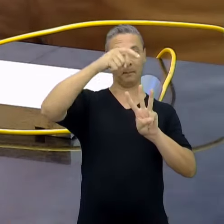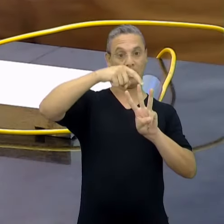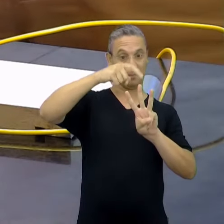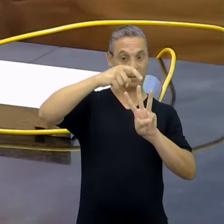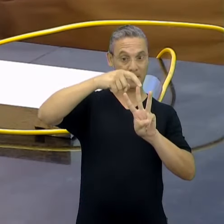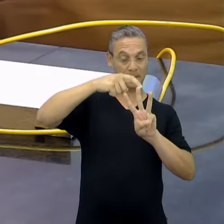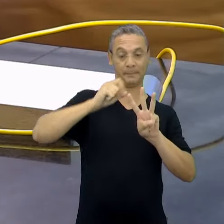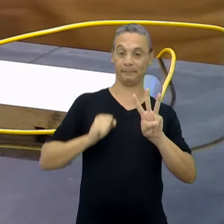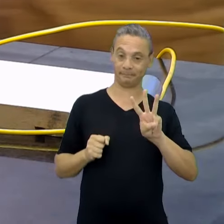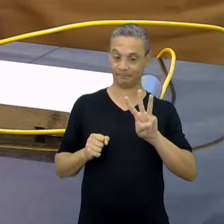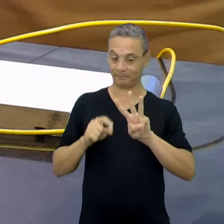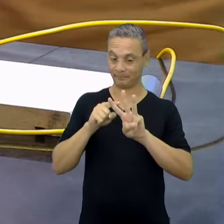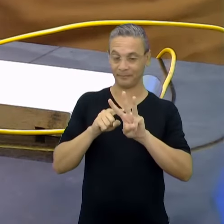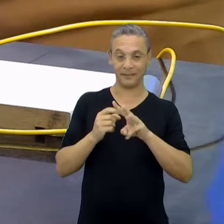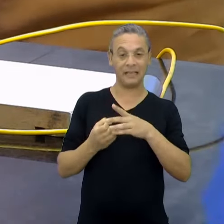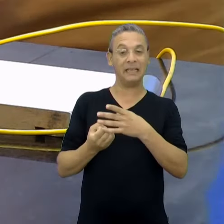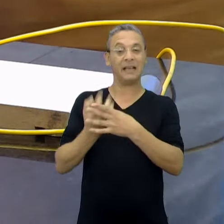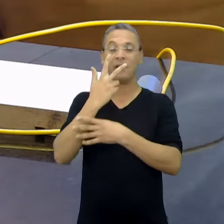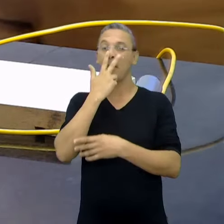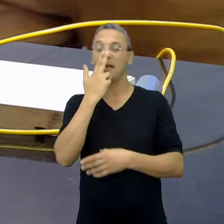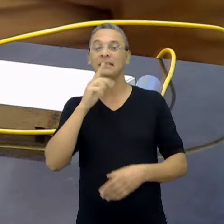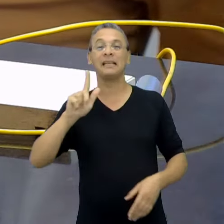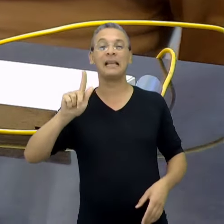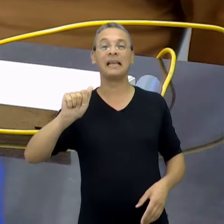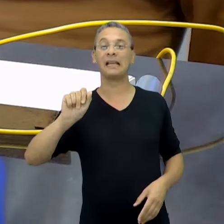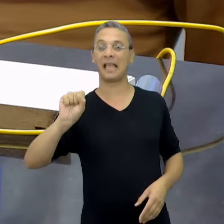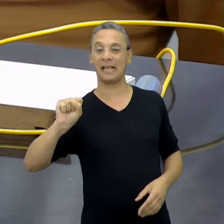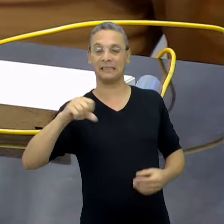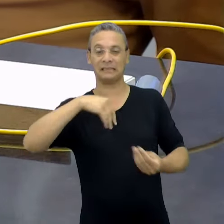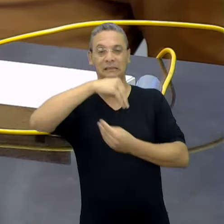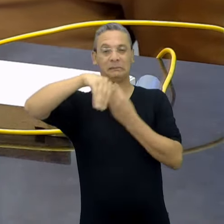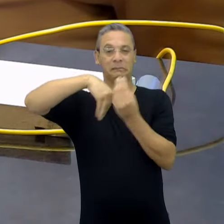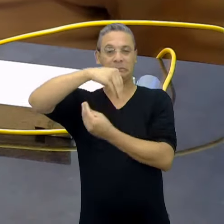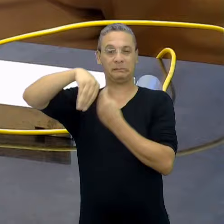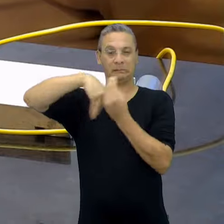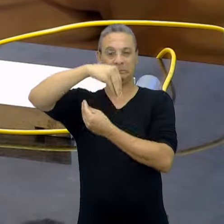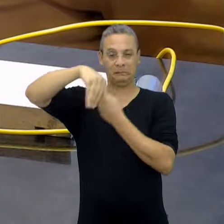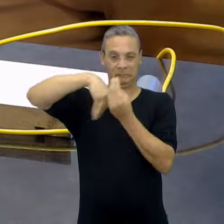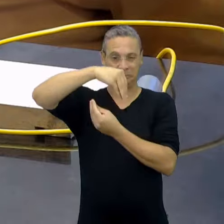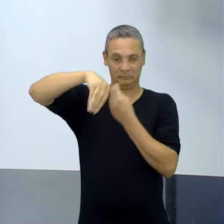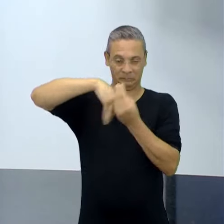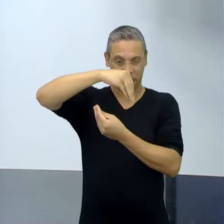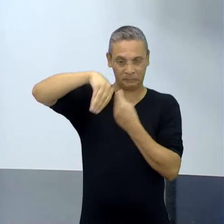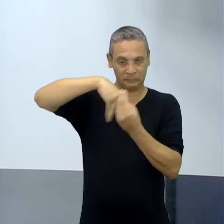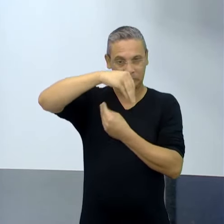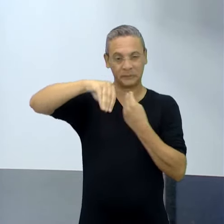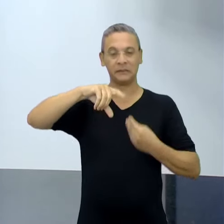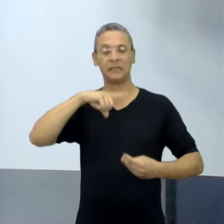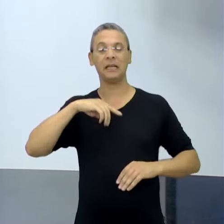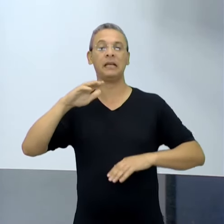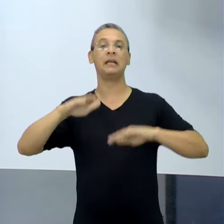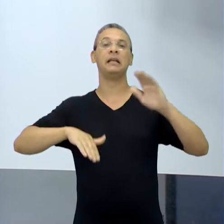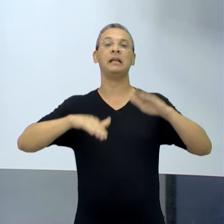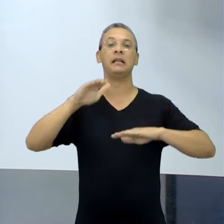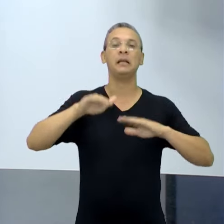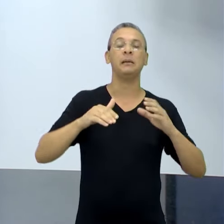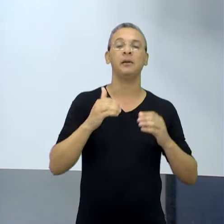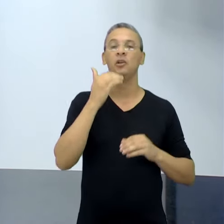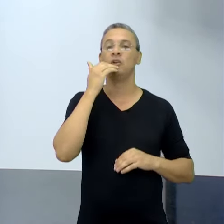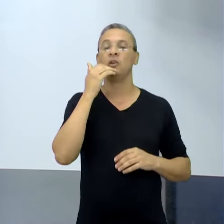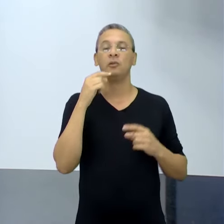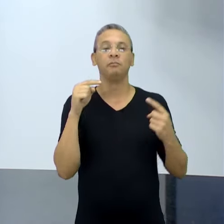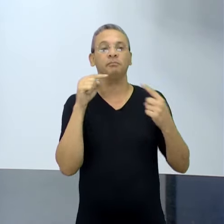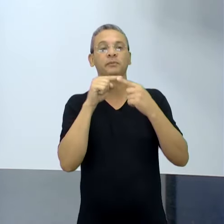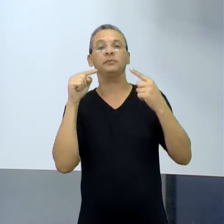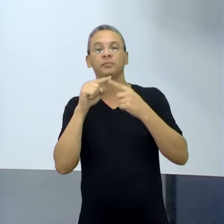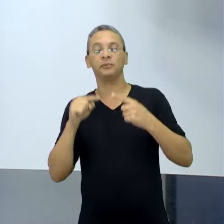Ela cria a reação de um gás, né? Ela tem aí um funcionamento que depende de colisões